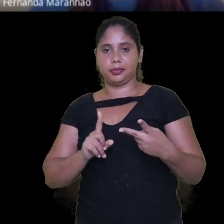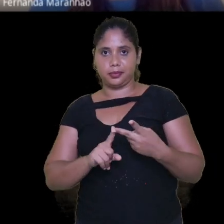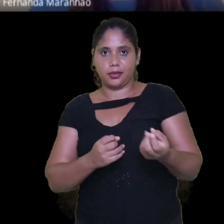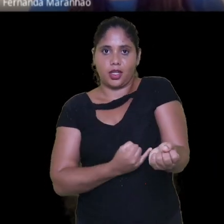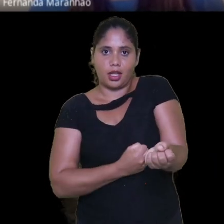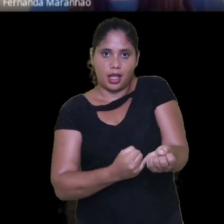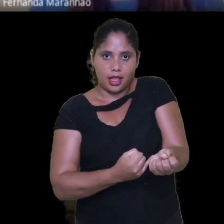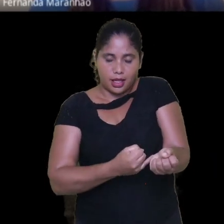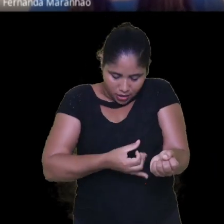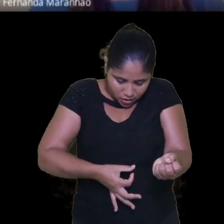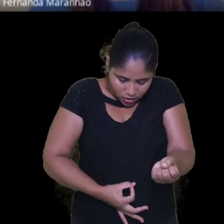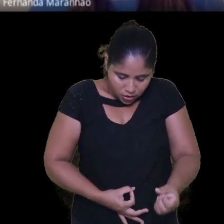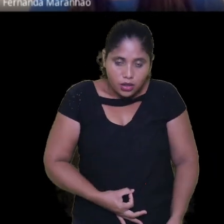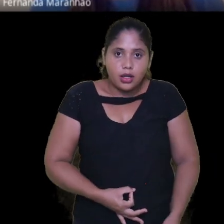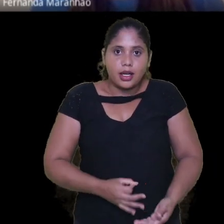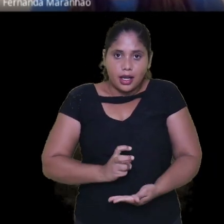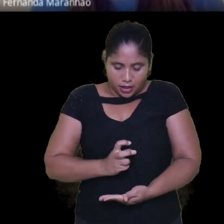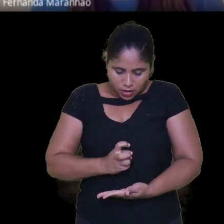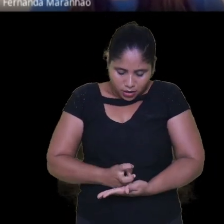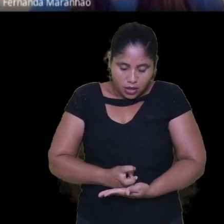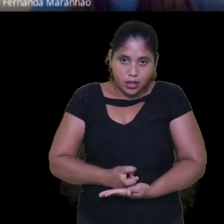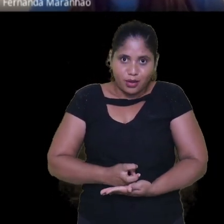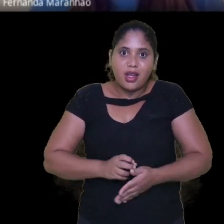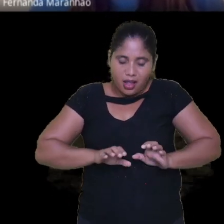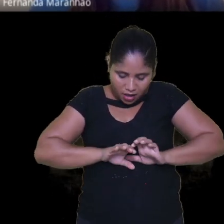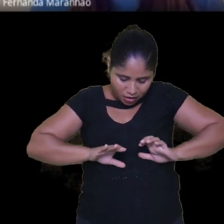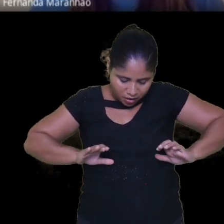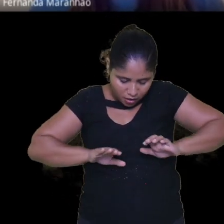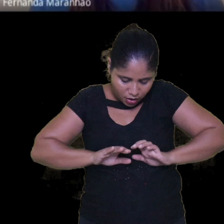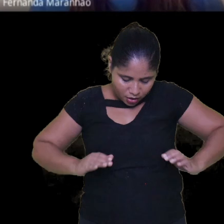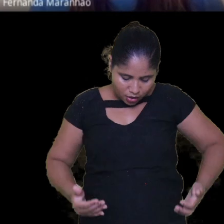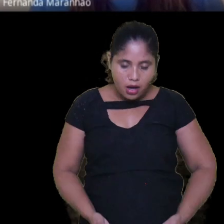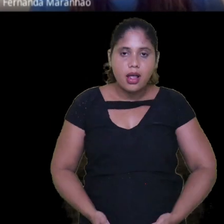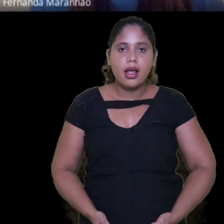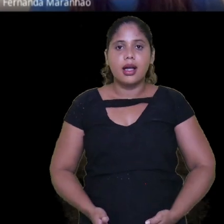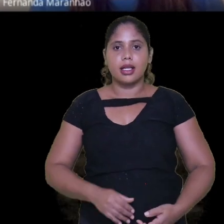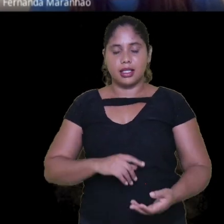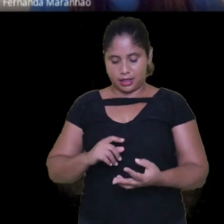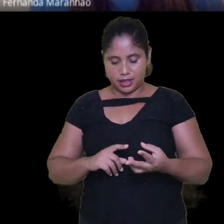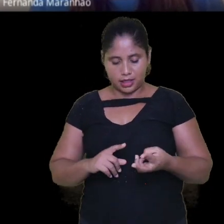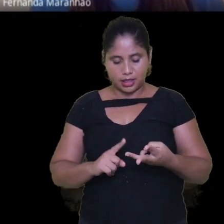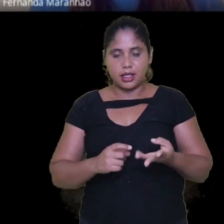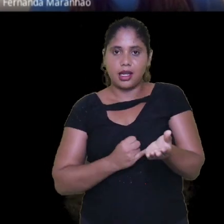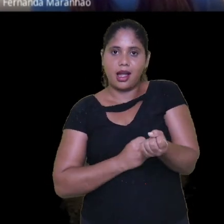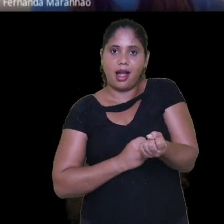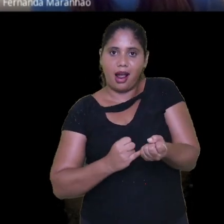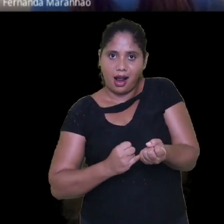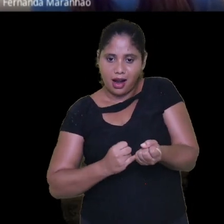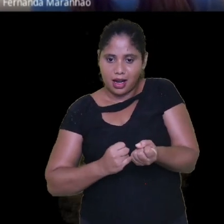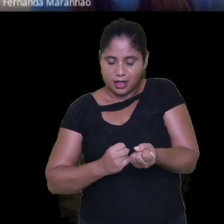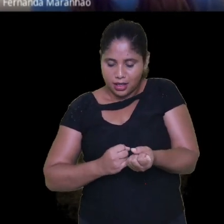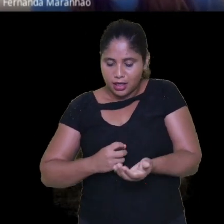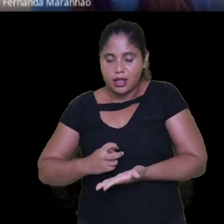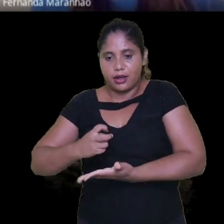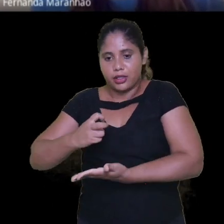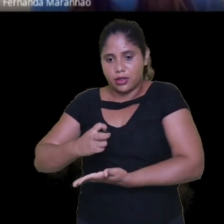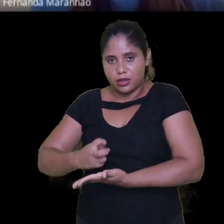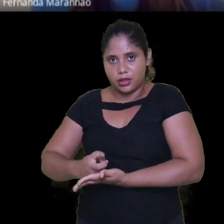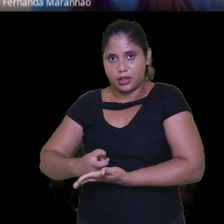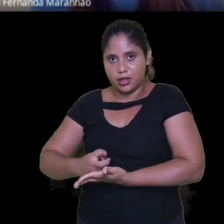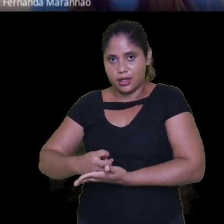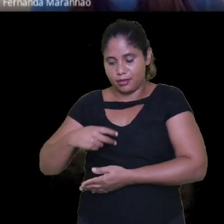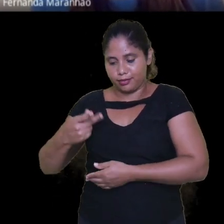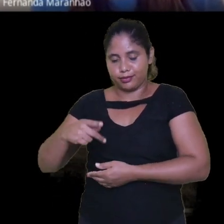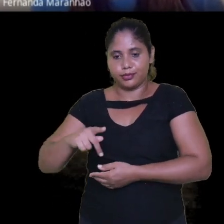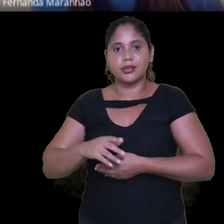em insuficiência placentária. E, se você reavalia esse bebê dentro de 15 dias, há uma queda marcante da